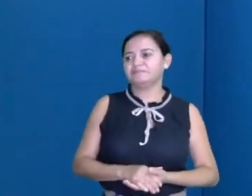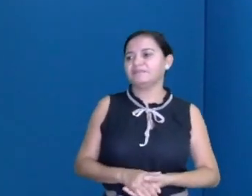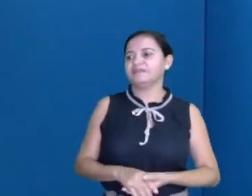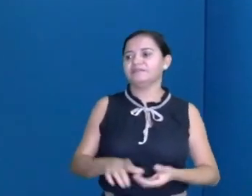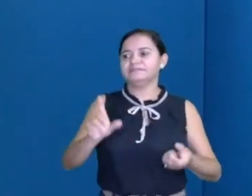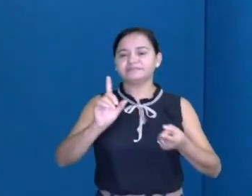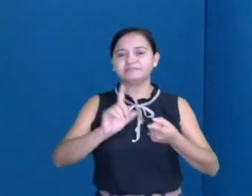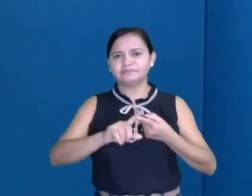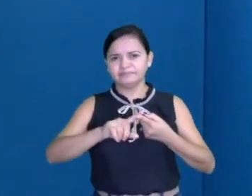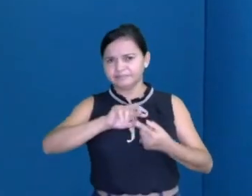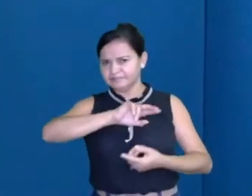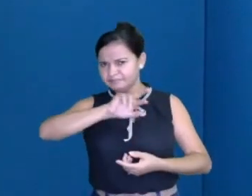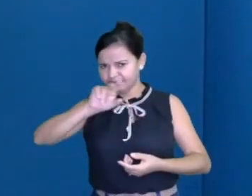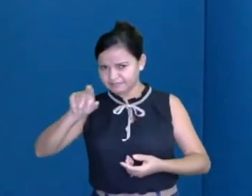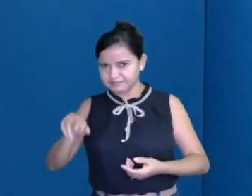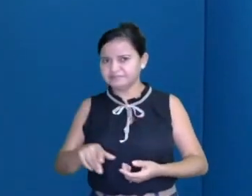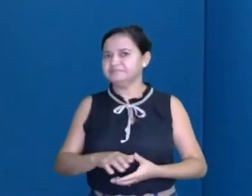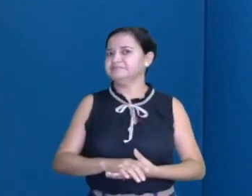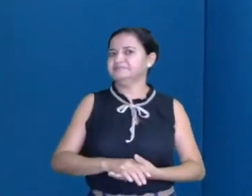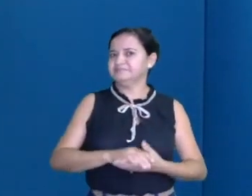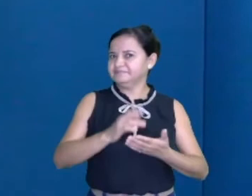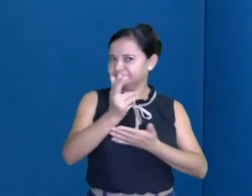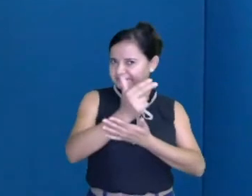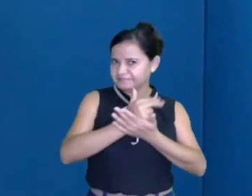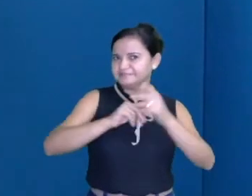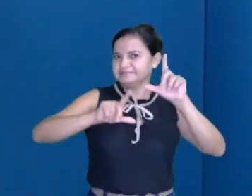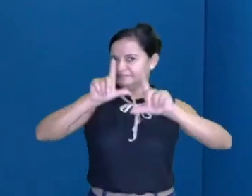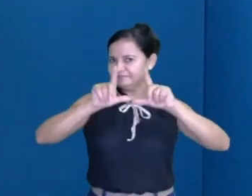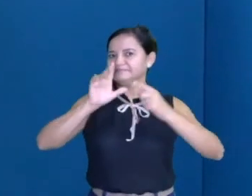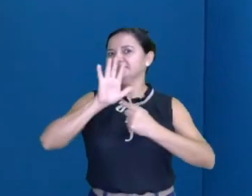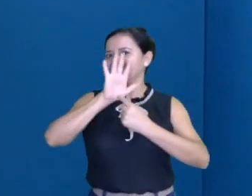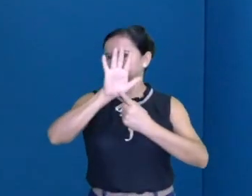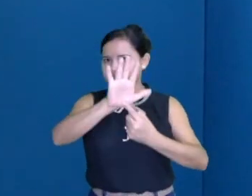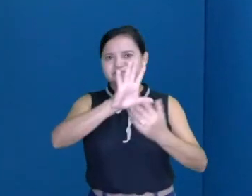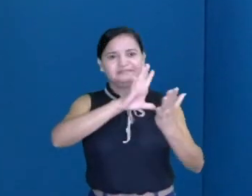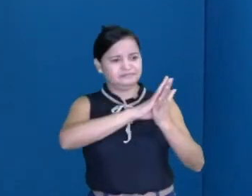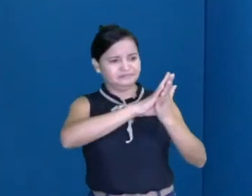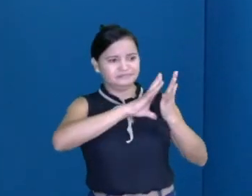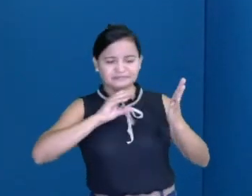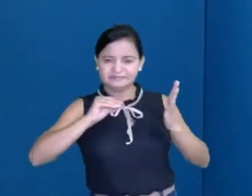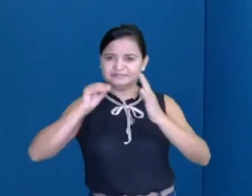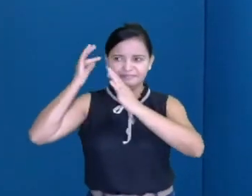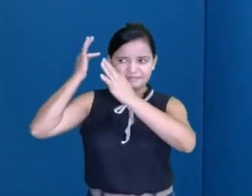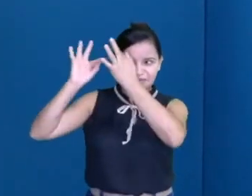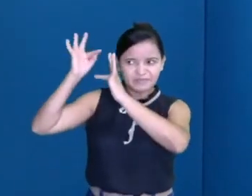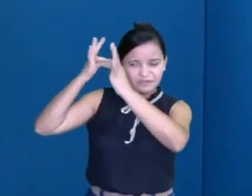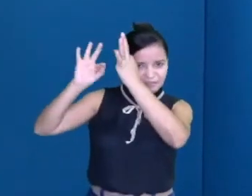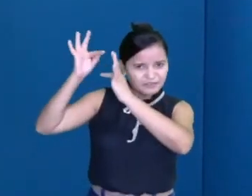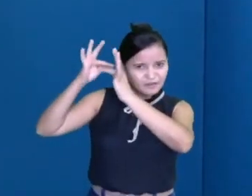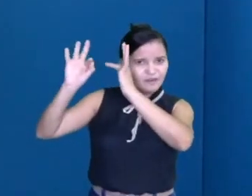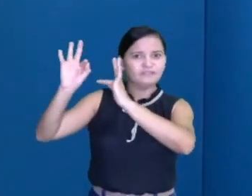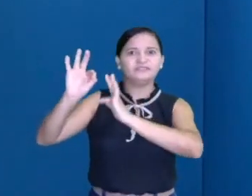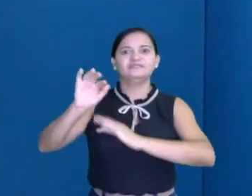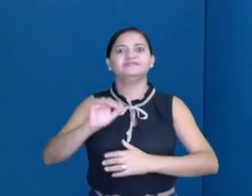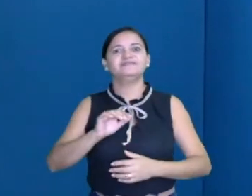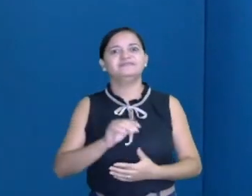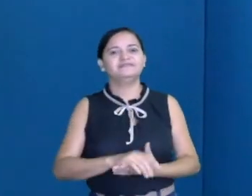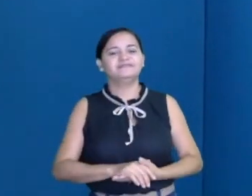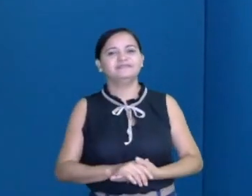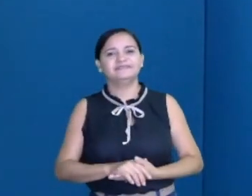E aí, é exatamente isso. Veja como é interessante, como esse modelo filosófico, né?